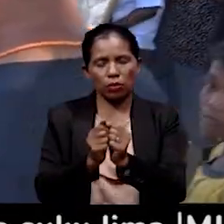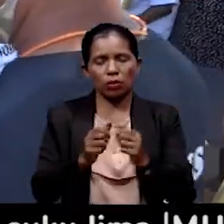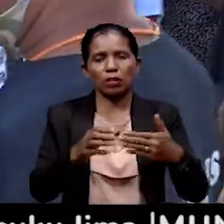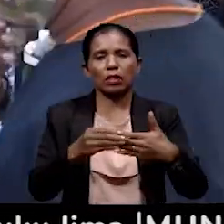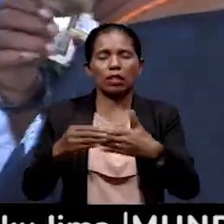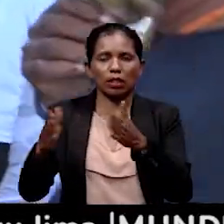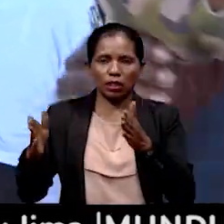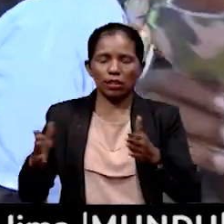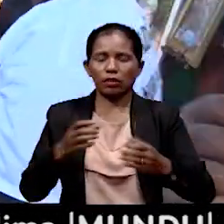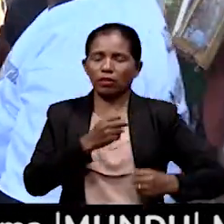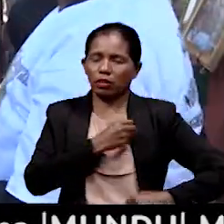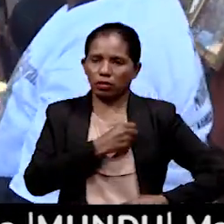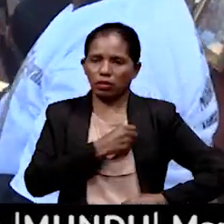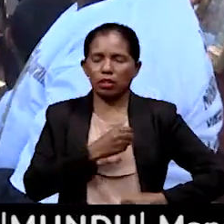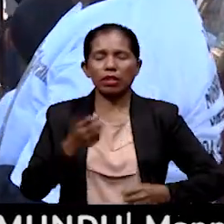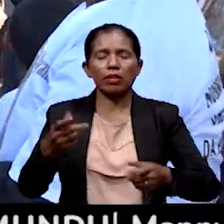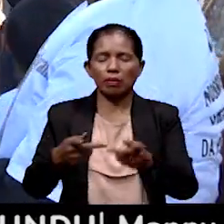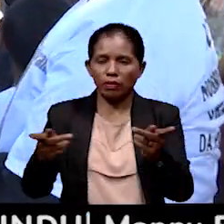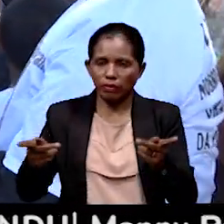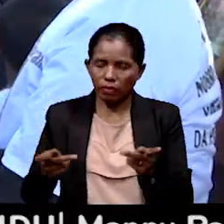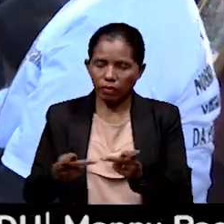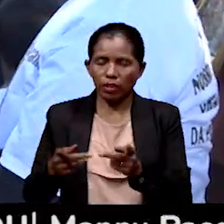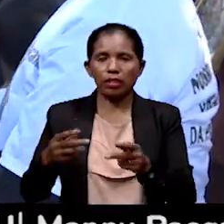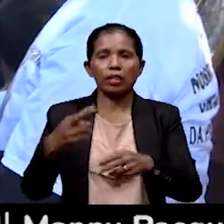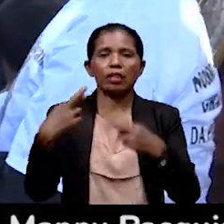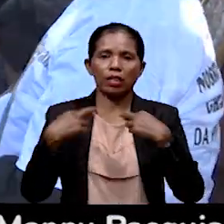bani fatin deskansa ikusnia.